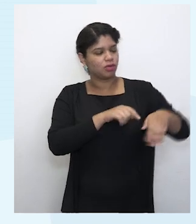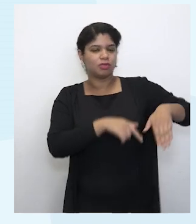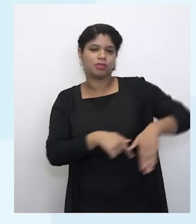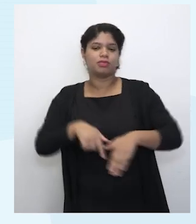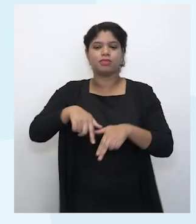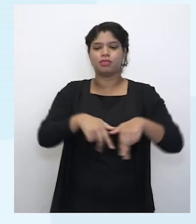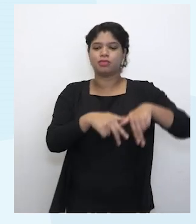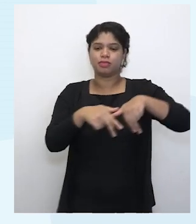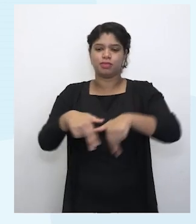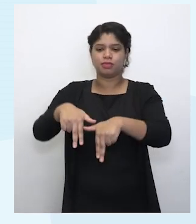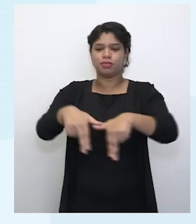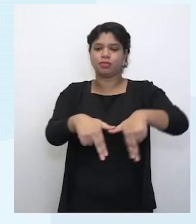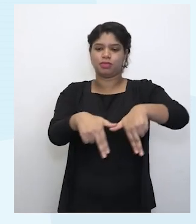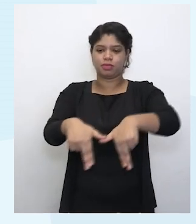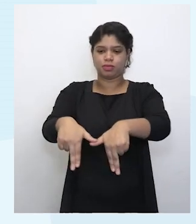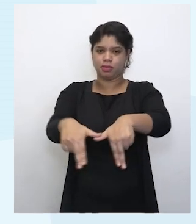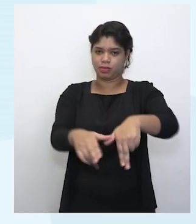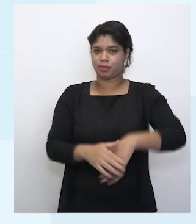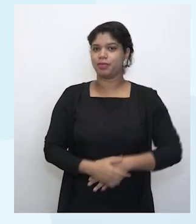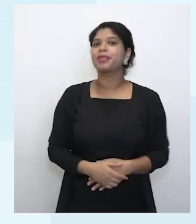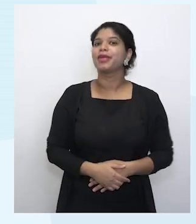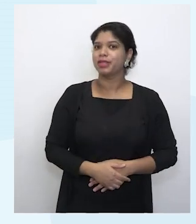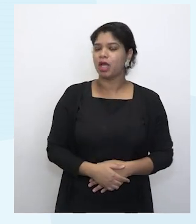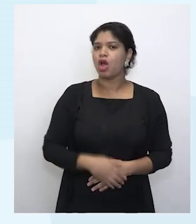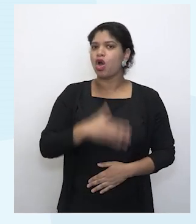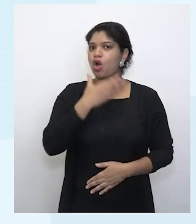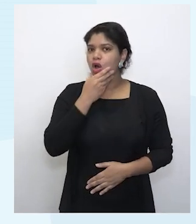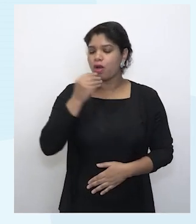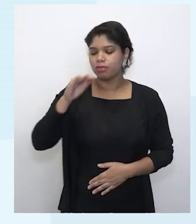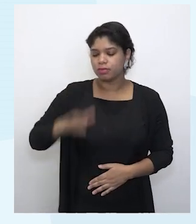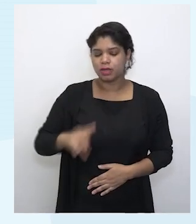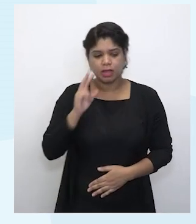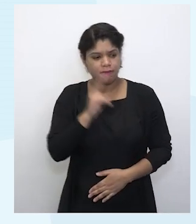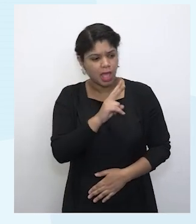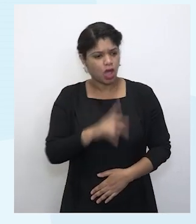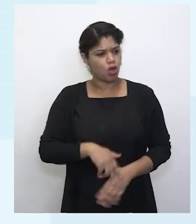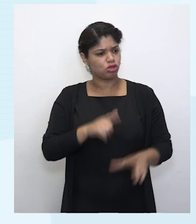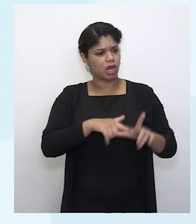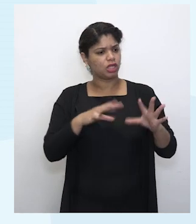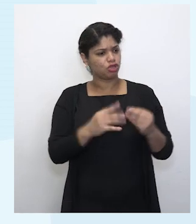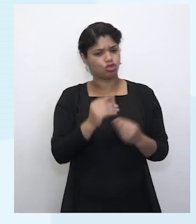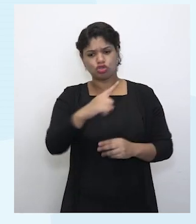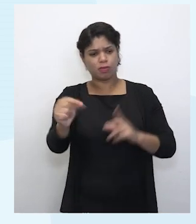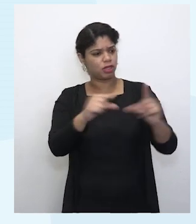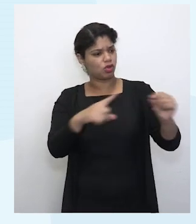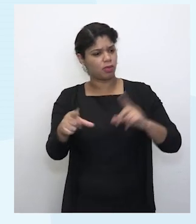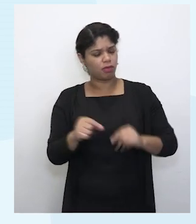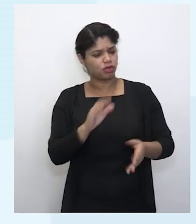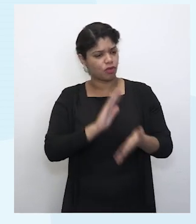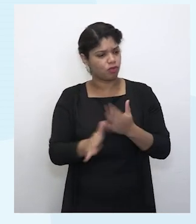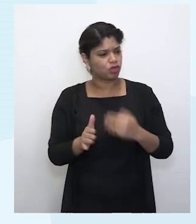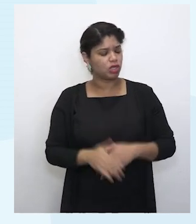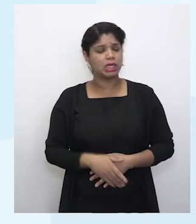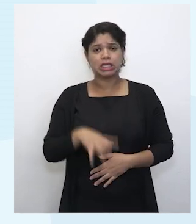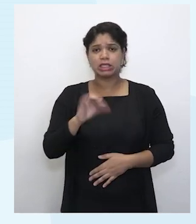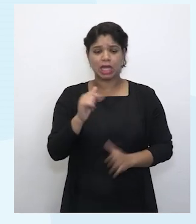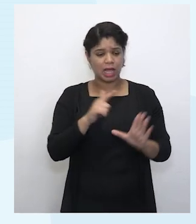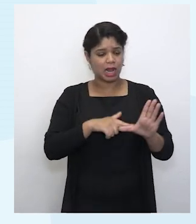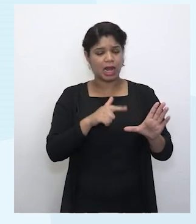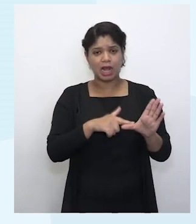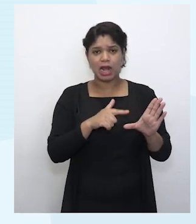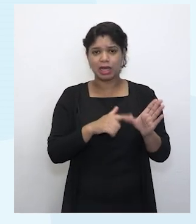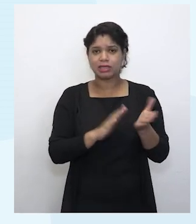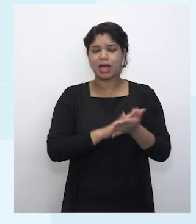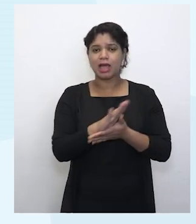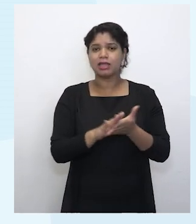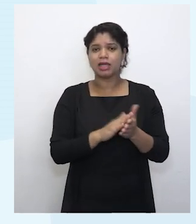dançando. Foi então que um menino, vendo aquela fuga, disse, afobado: sem letras nos livros não se pode